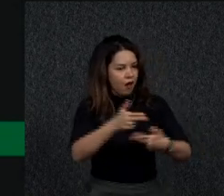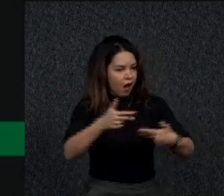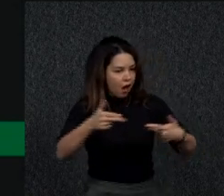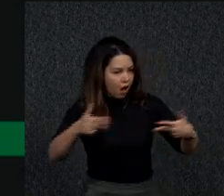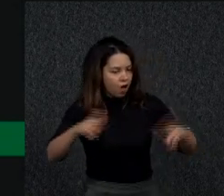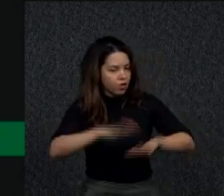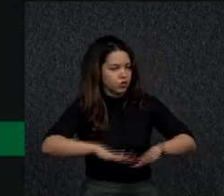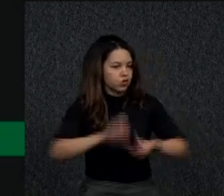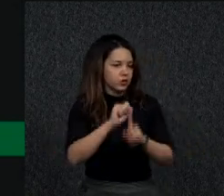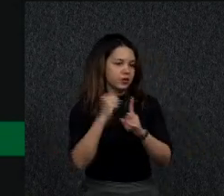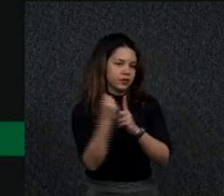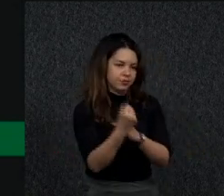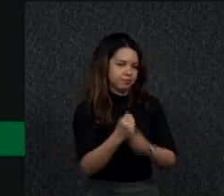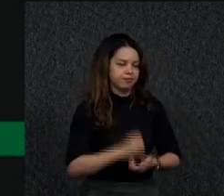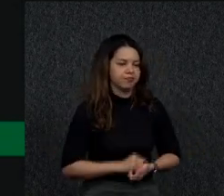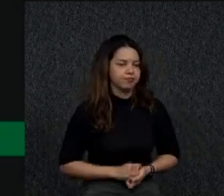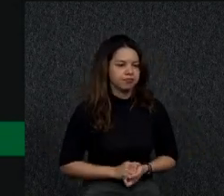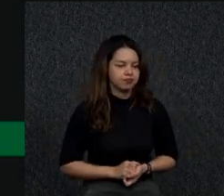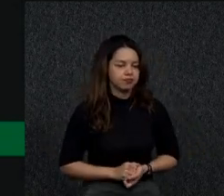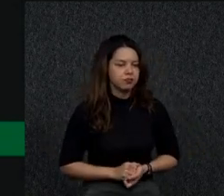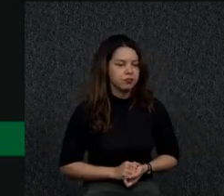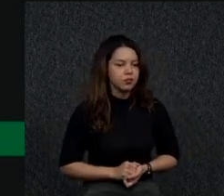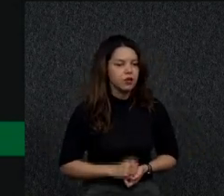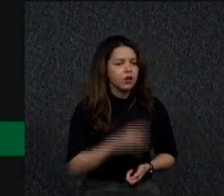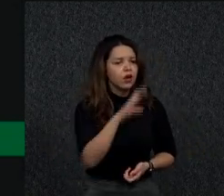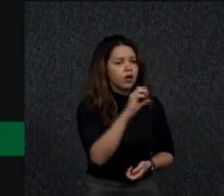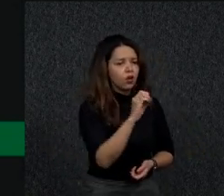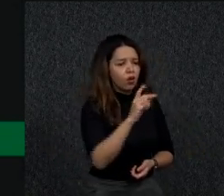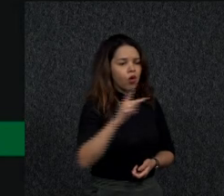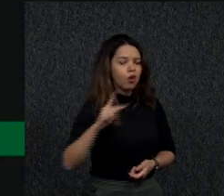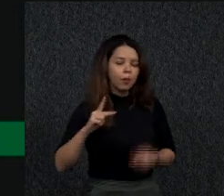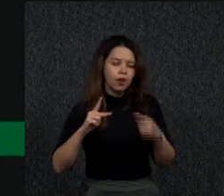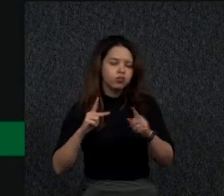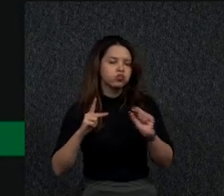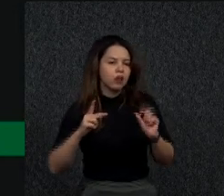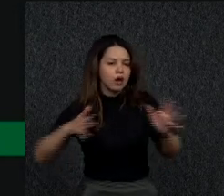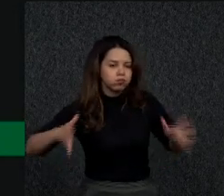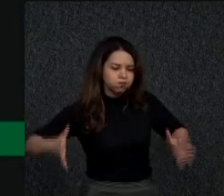para manter o ato cooperativo. O ato cooperativo